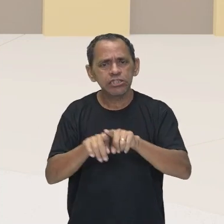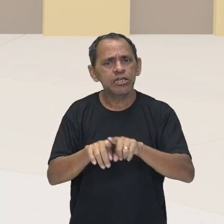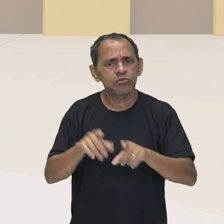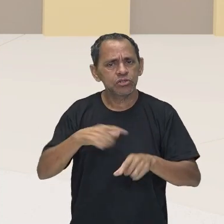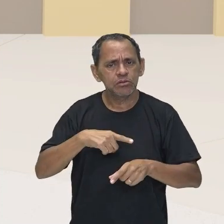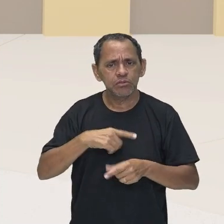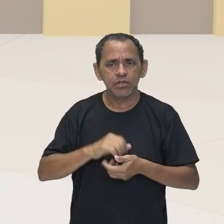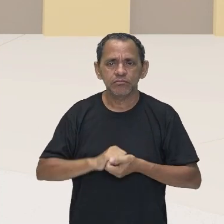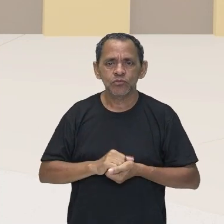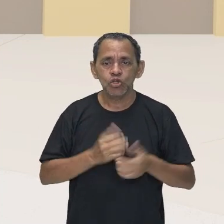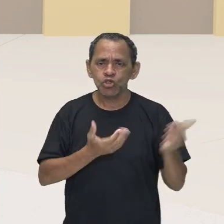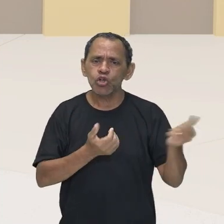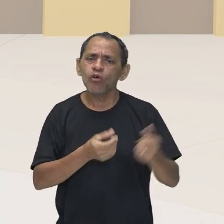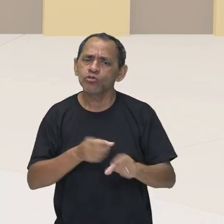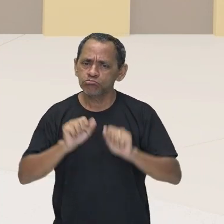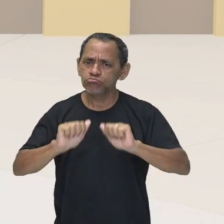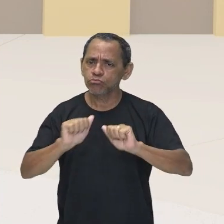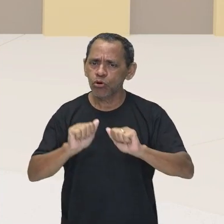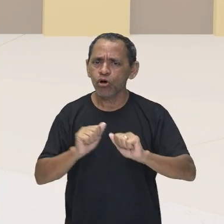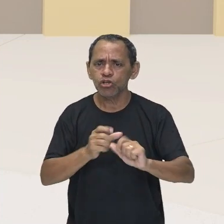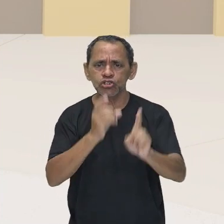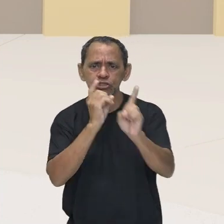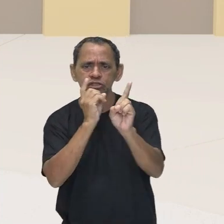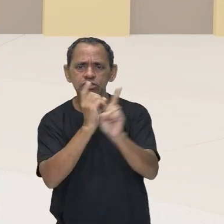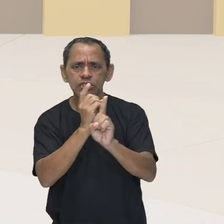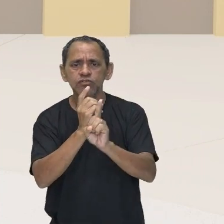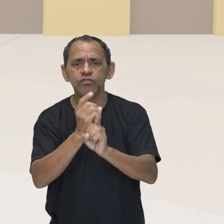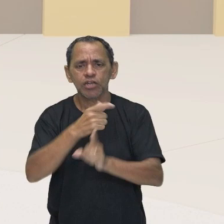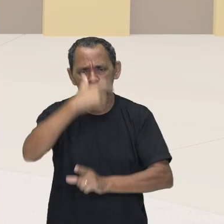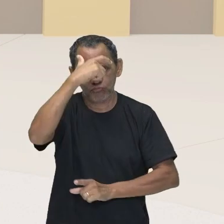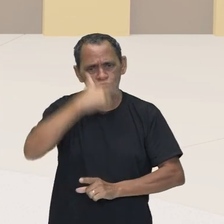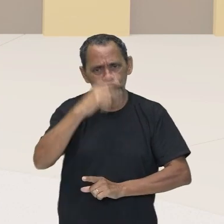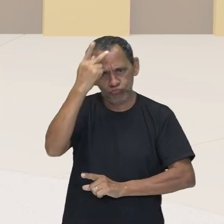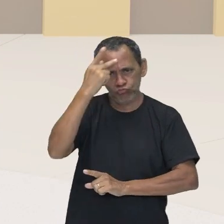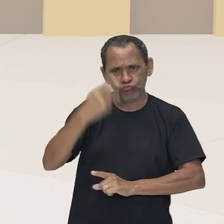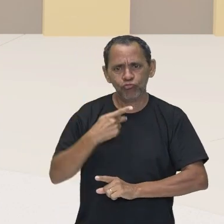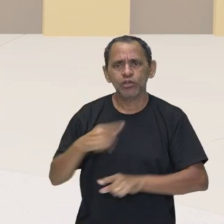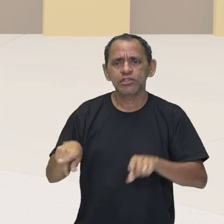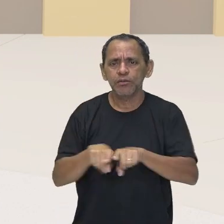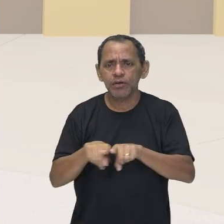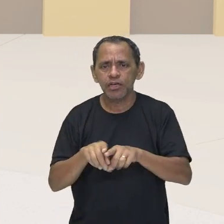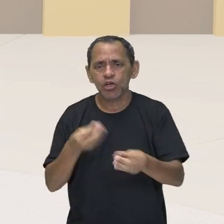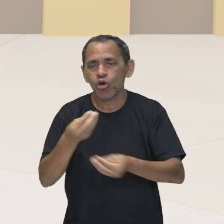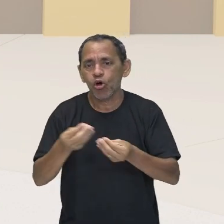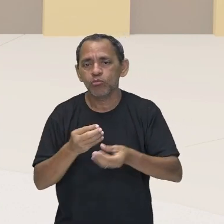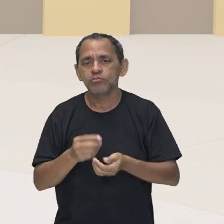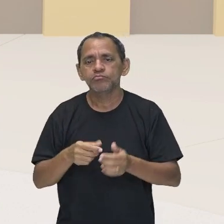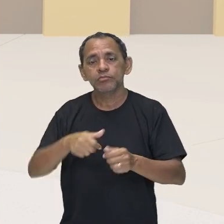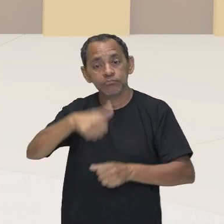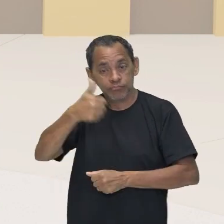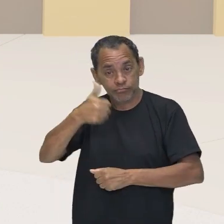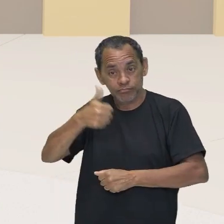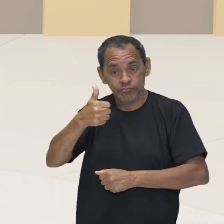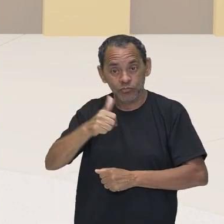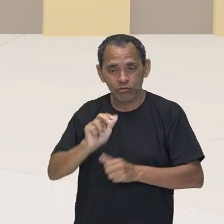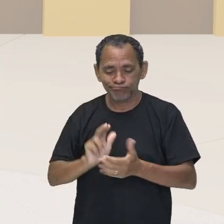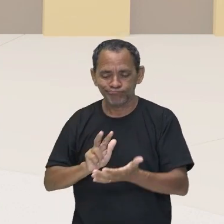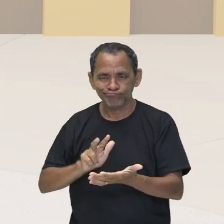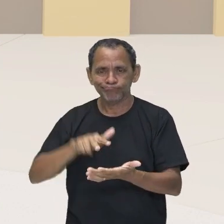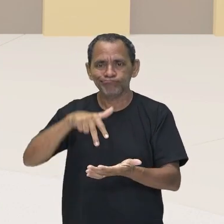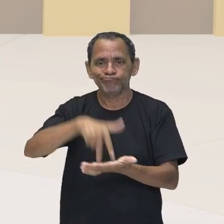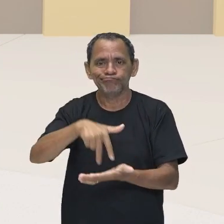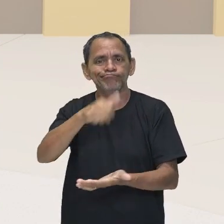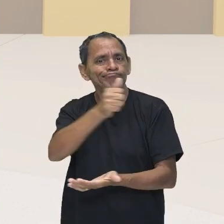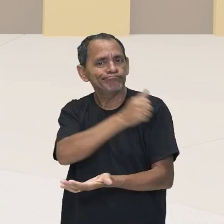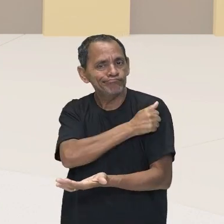podem identificar em vocês mesmos. Vejamos aqui. A primeira delas é o protagonismo estudantil.